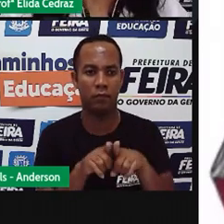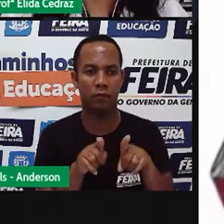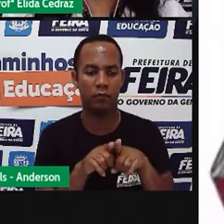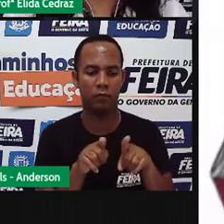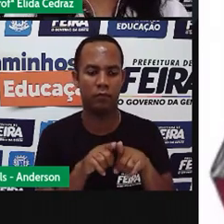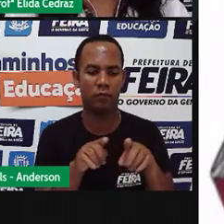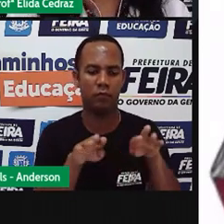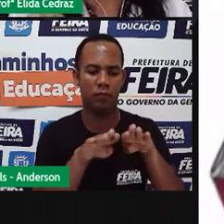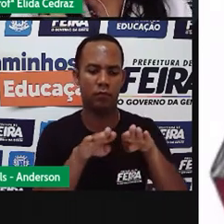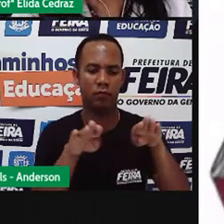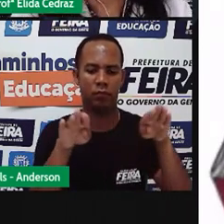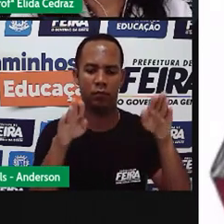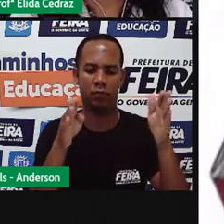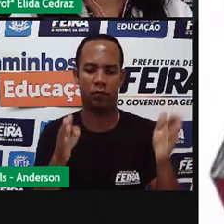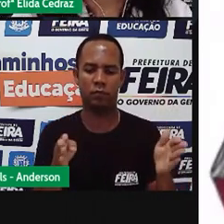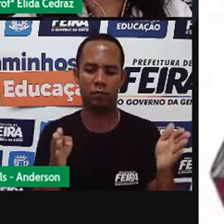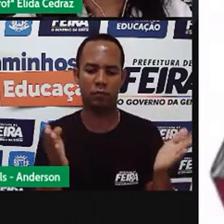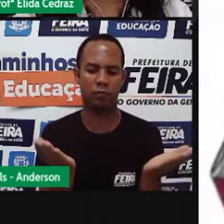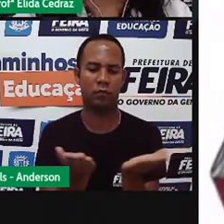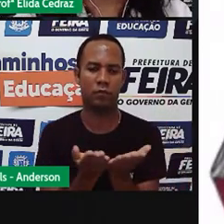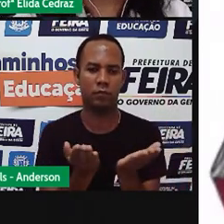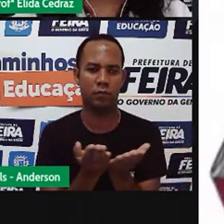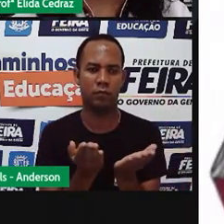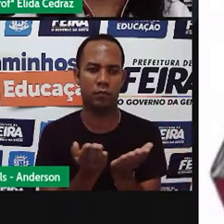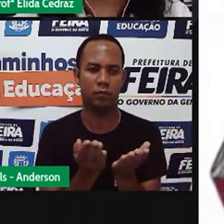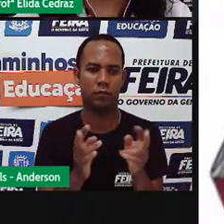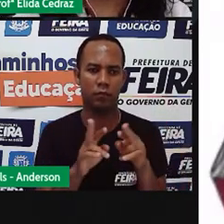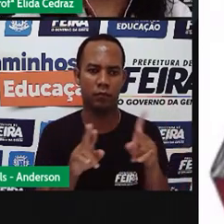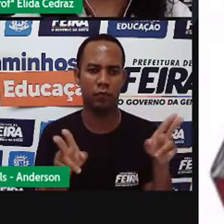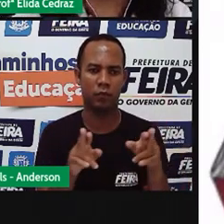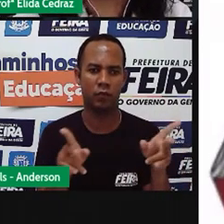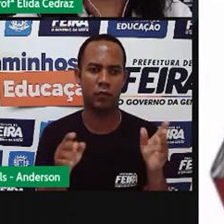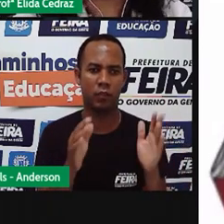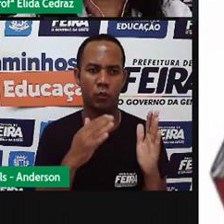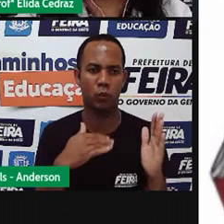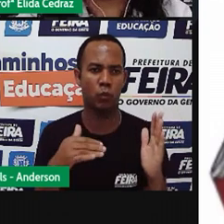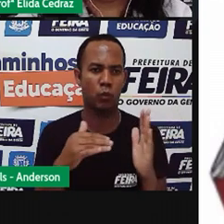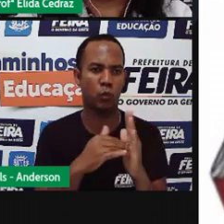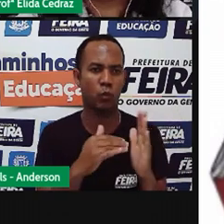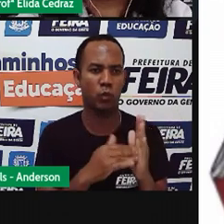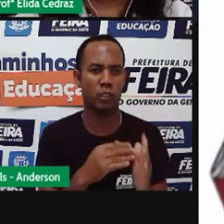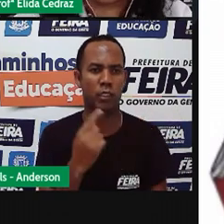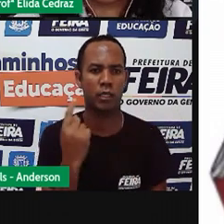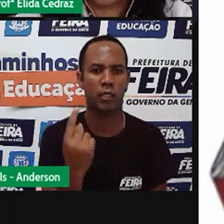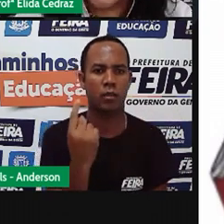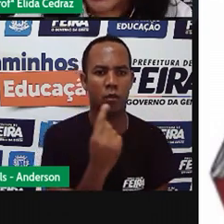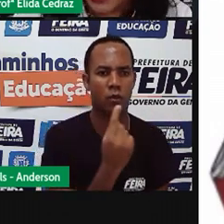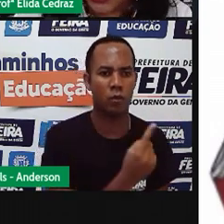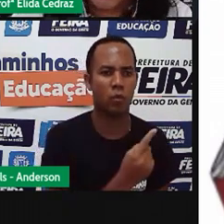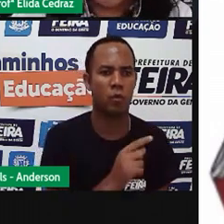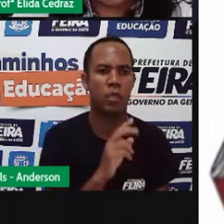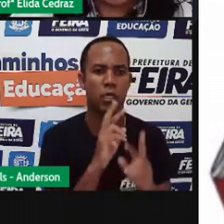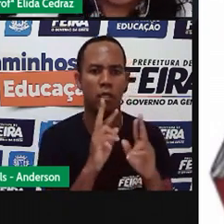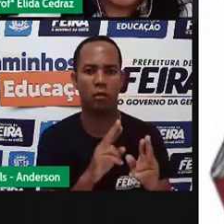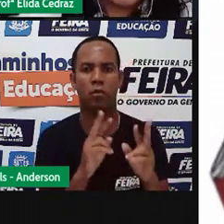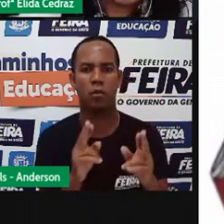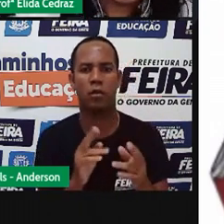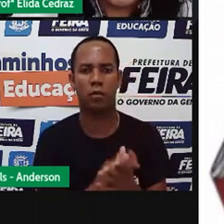Tamanhos, formas e materiais diferentes. Contudo, cada um possui a mesma